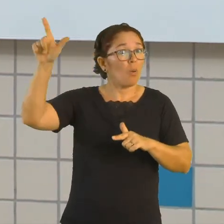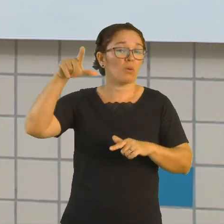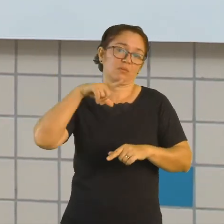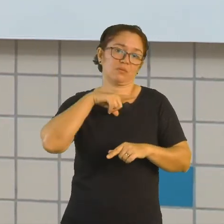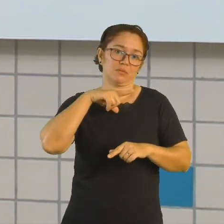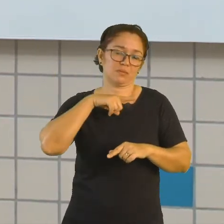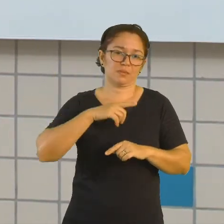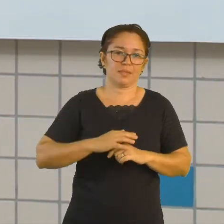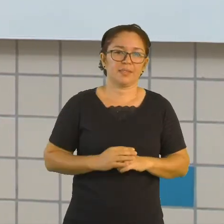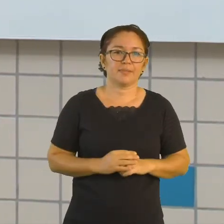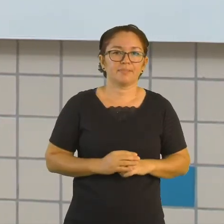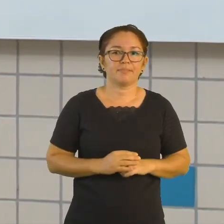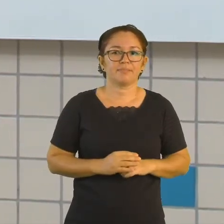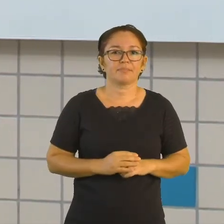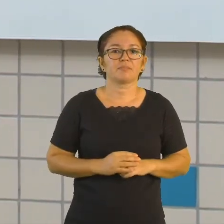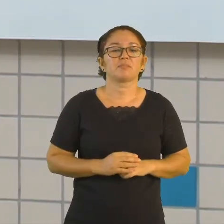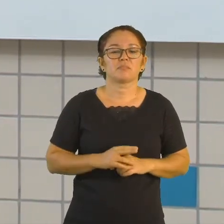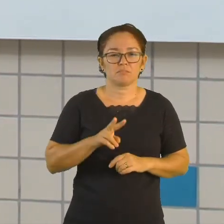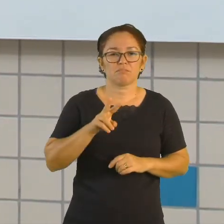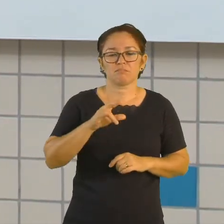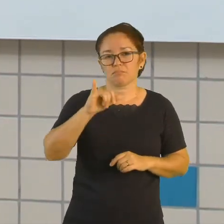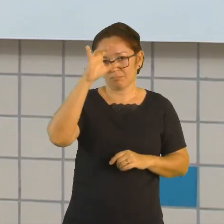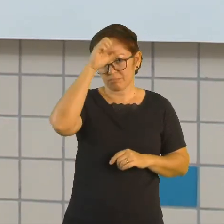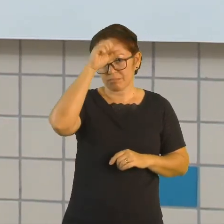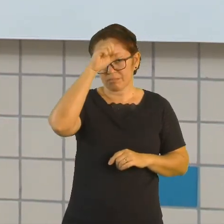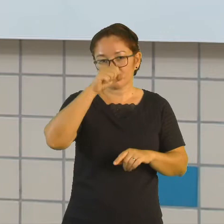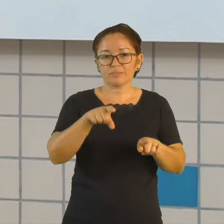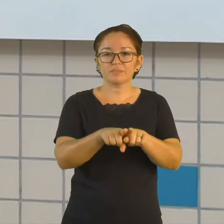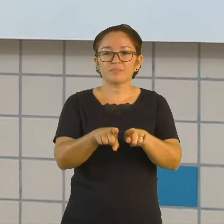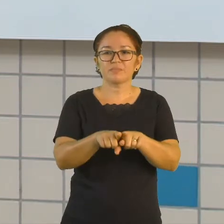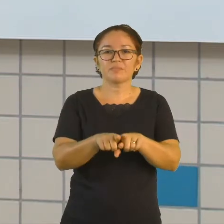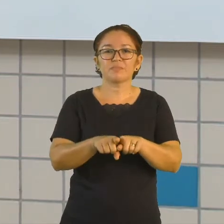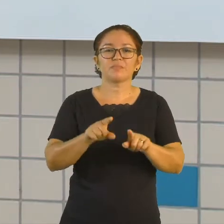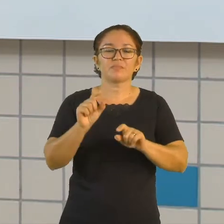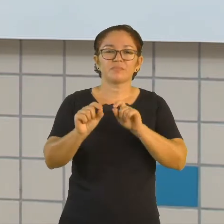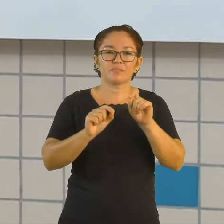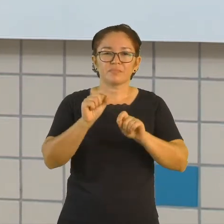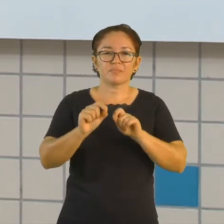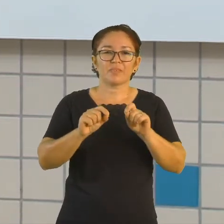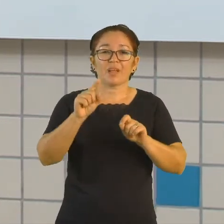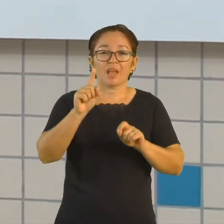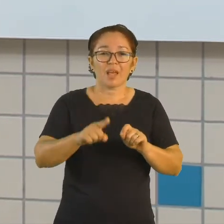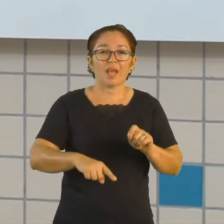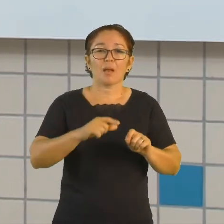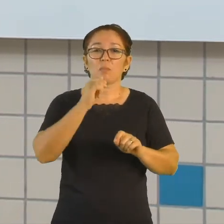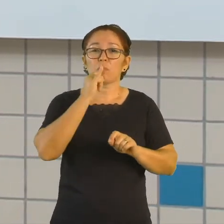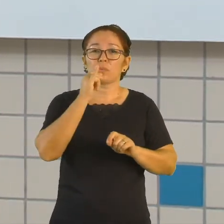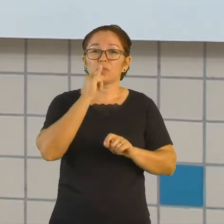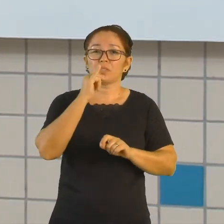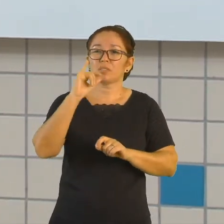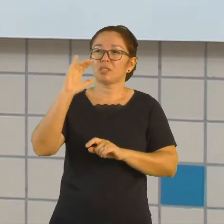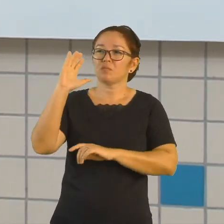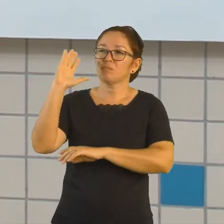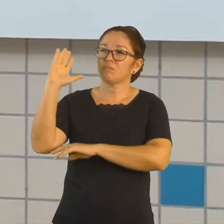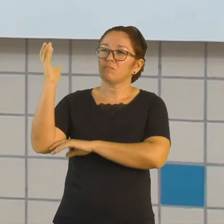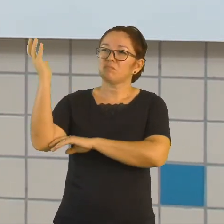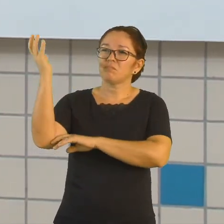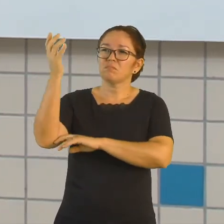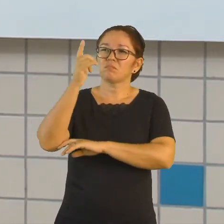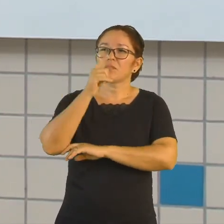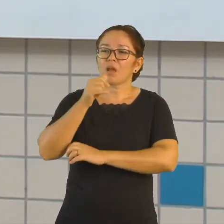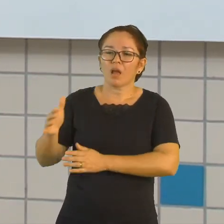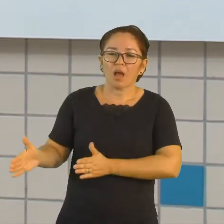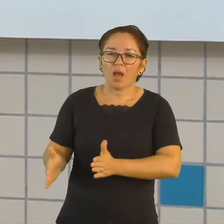que nós vamos aprender também, que é o impacto ambiental. Vamos entender o que é